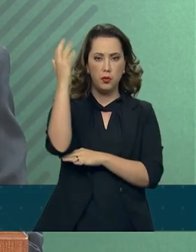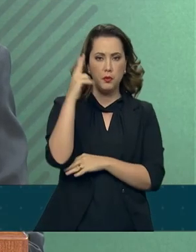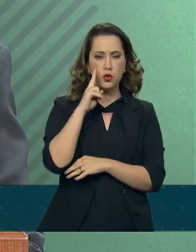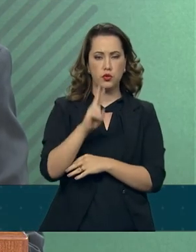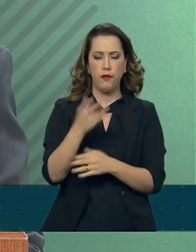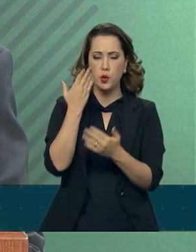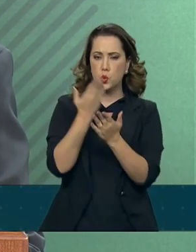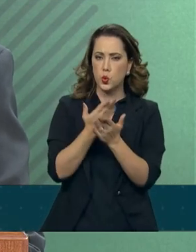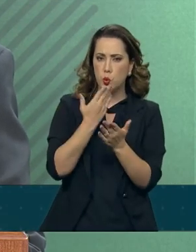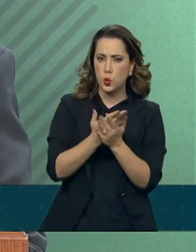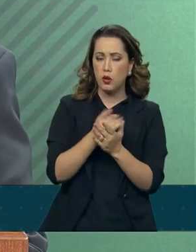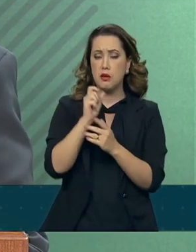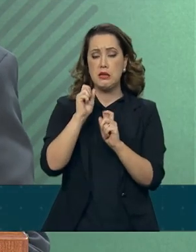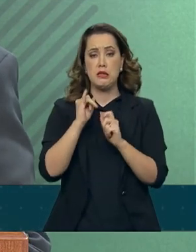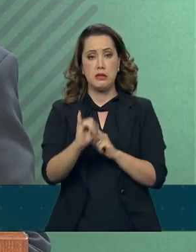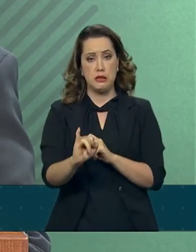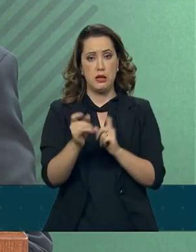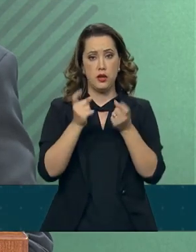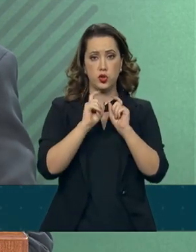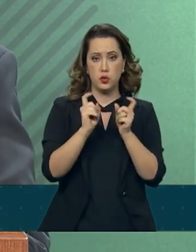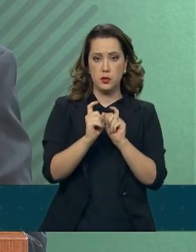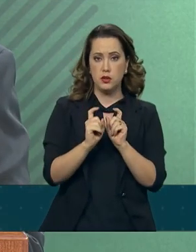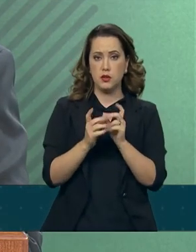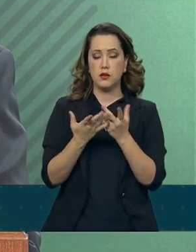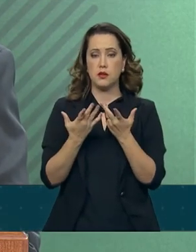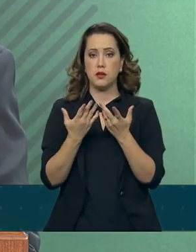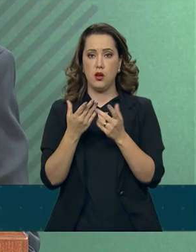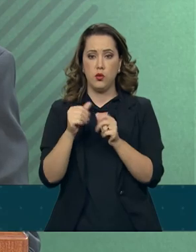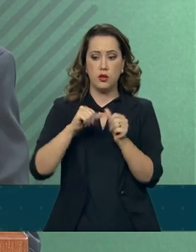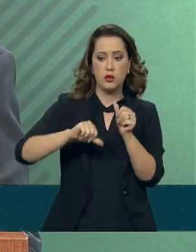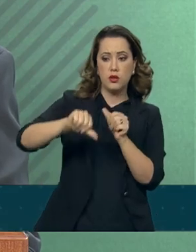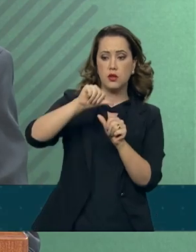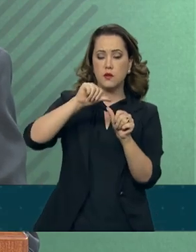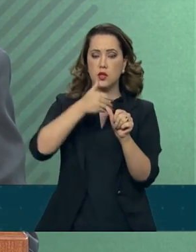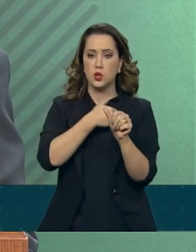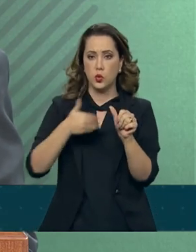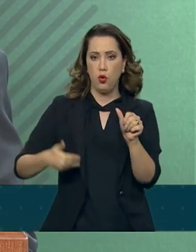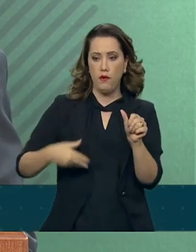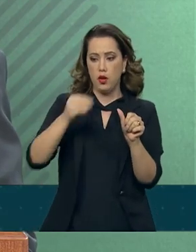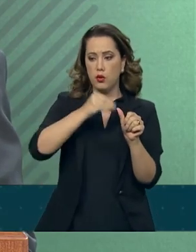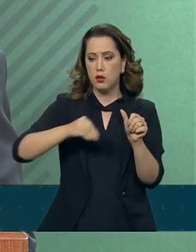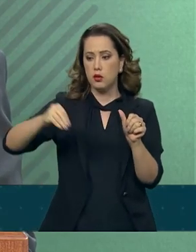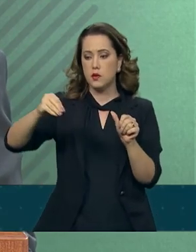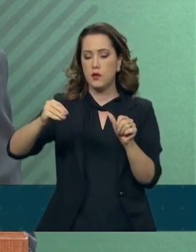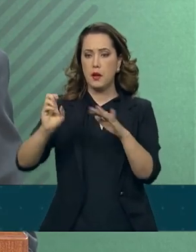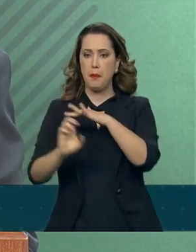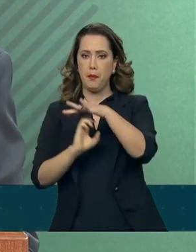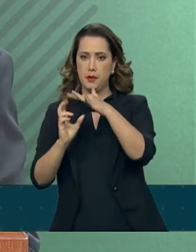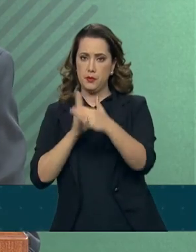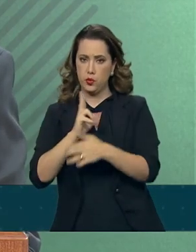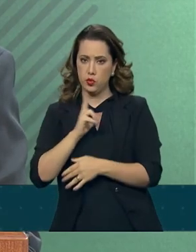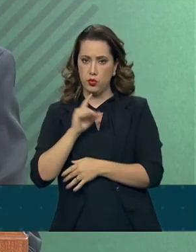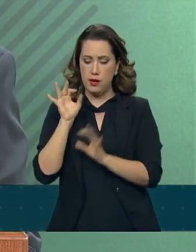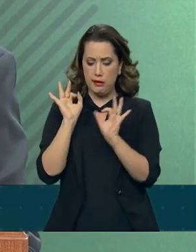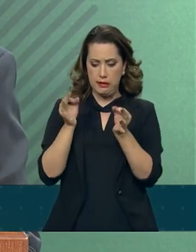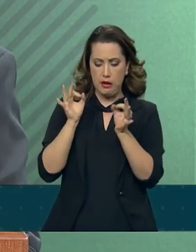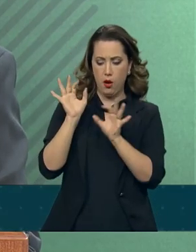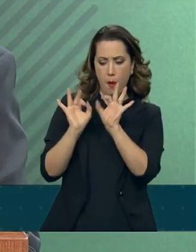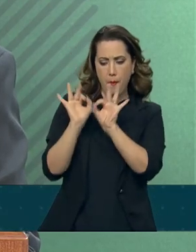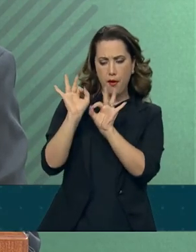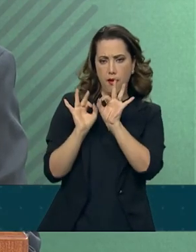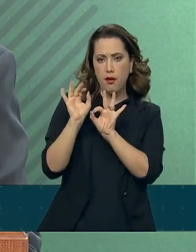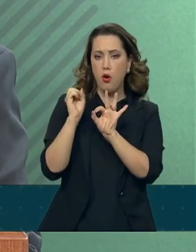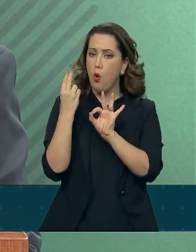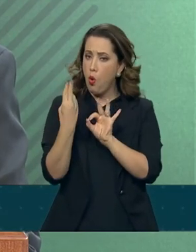se o instrumento de gestão das concessões está dimensionado adequadamente não